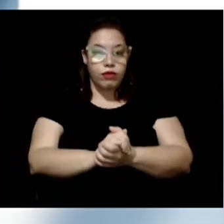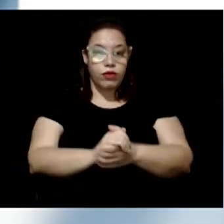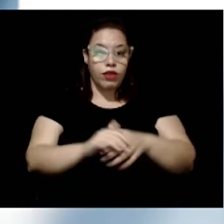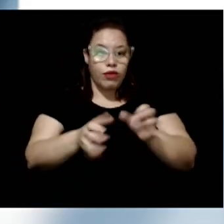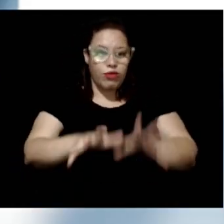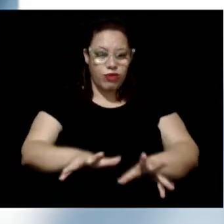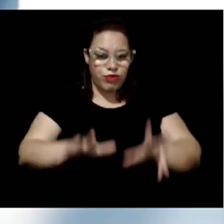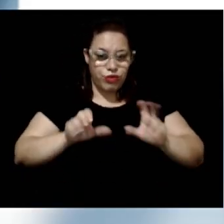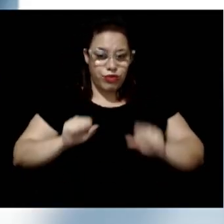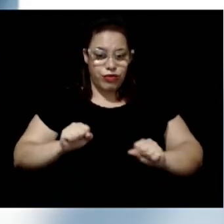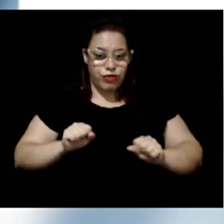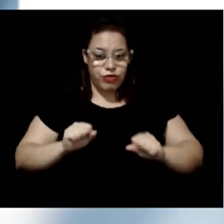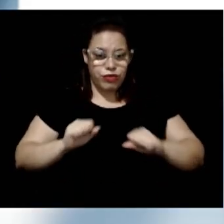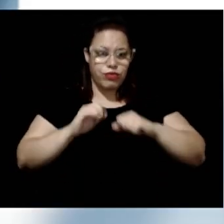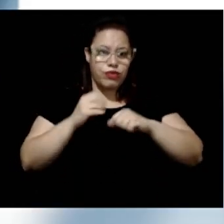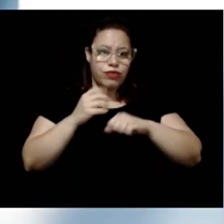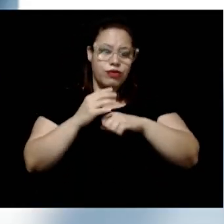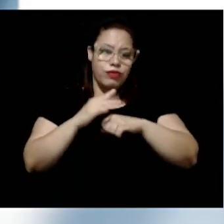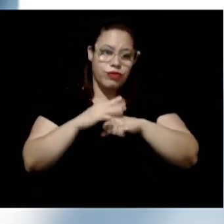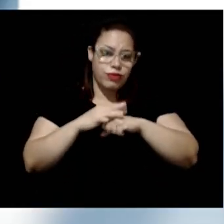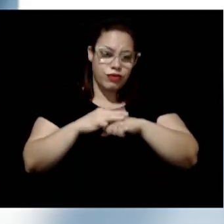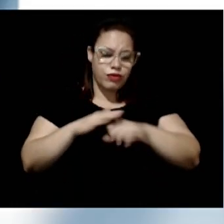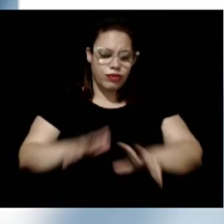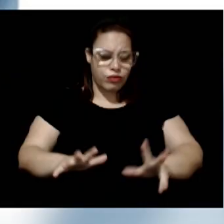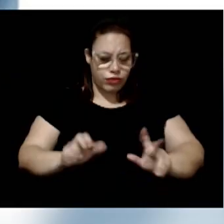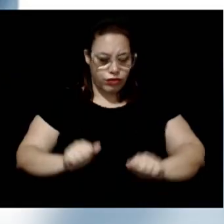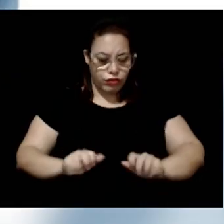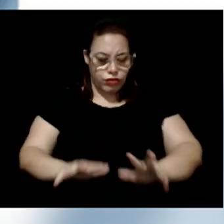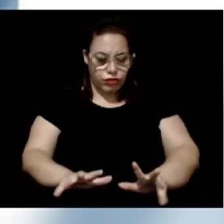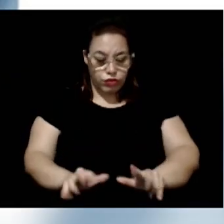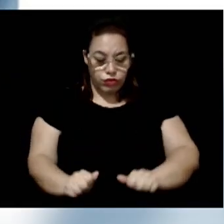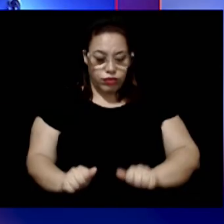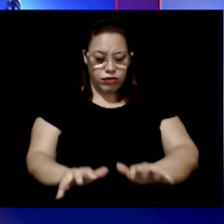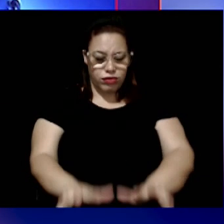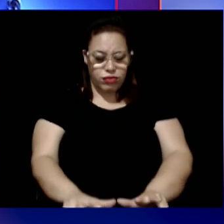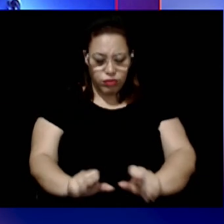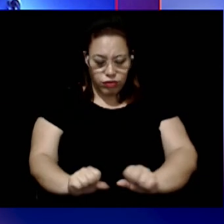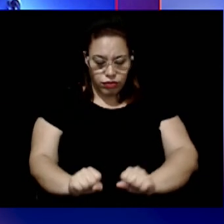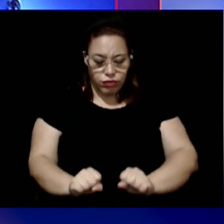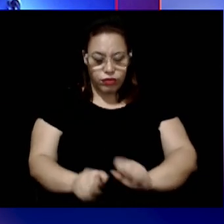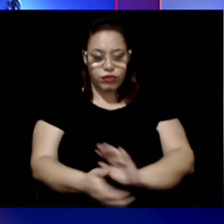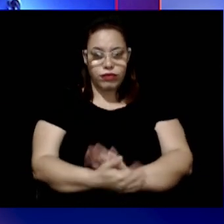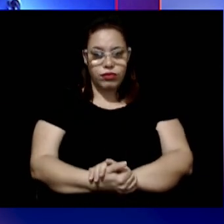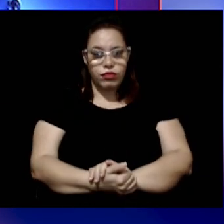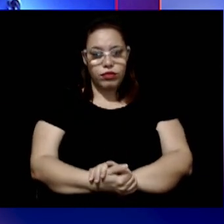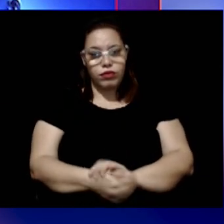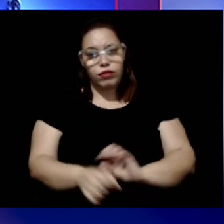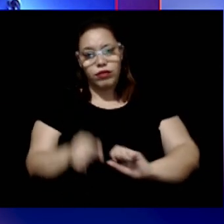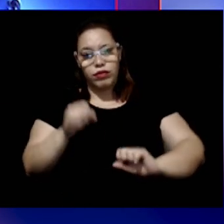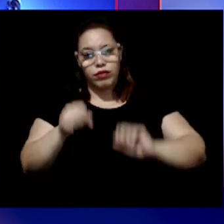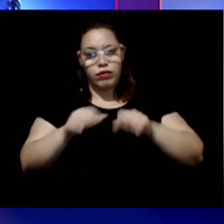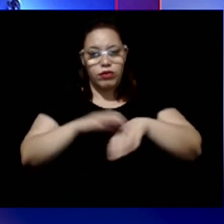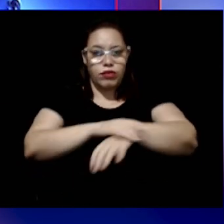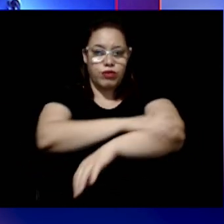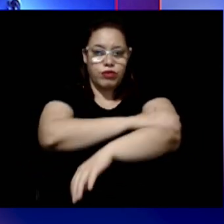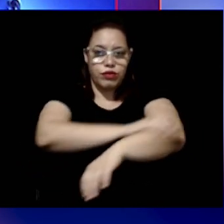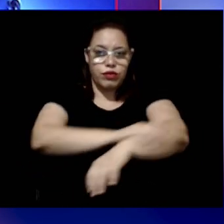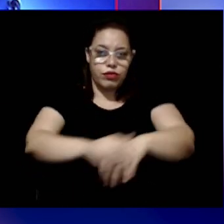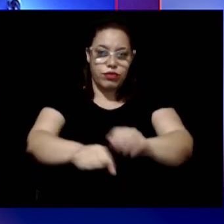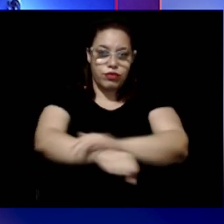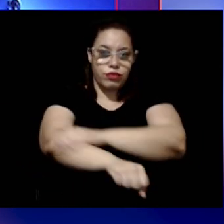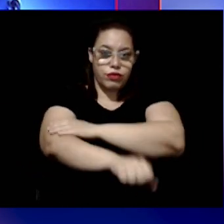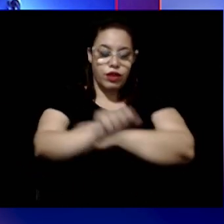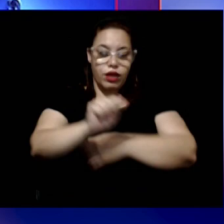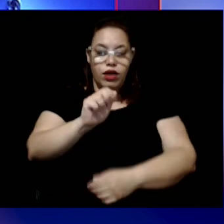essas doenças inflamatórias, a gente tem aquelas provenientes de distúrbios autoimunes, ou seja, distúrbios da